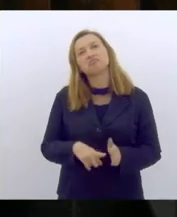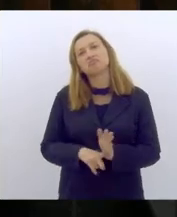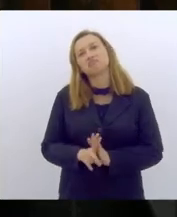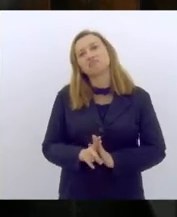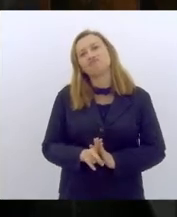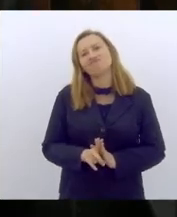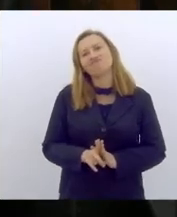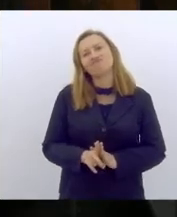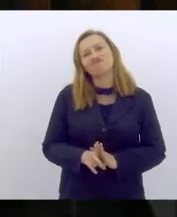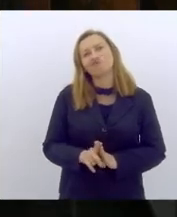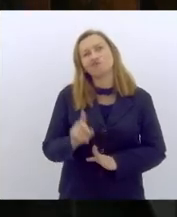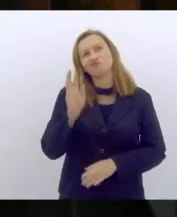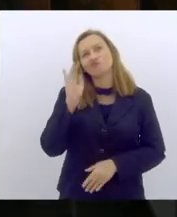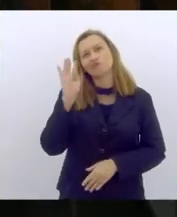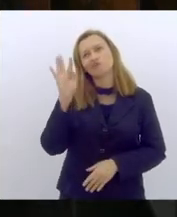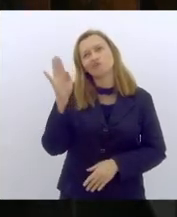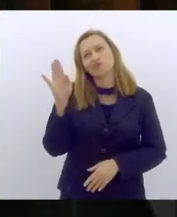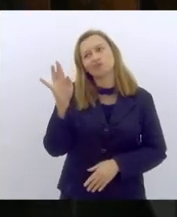Imagine